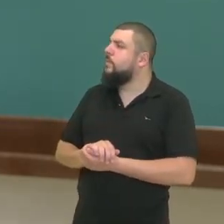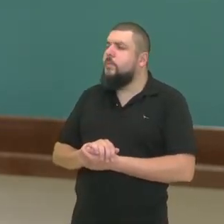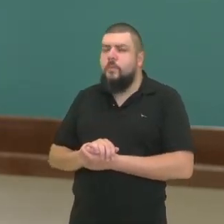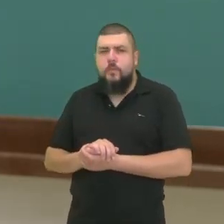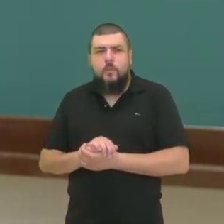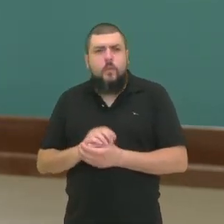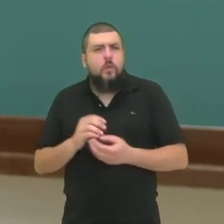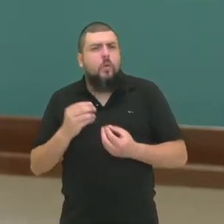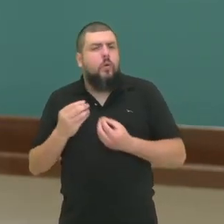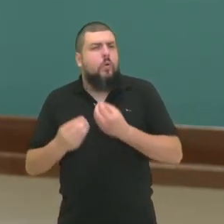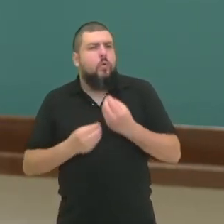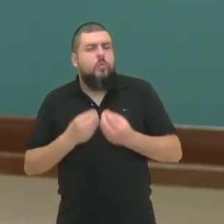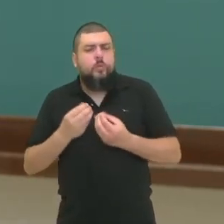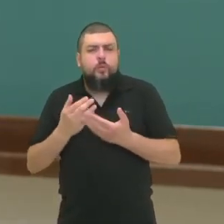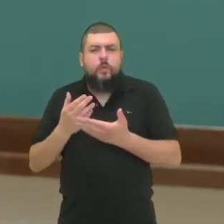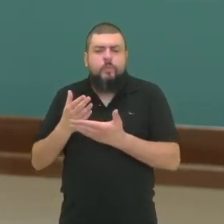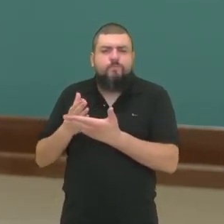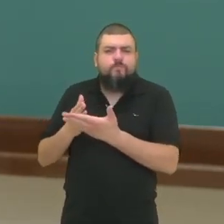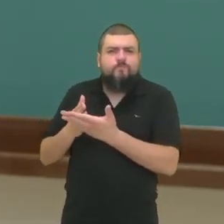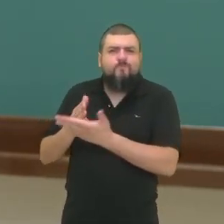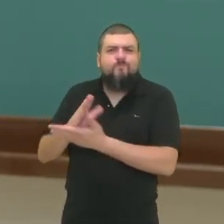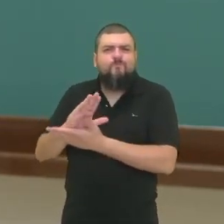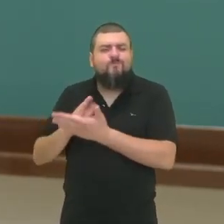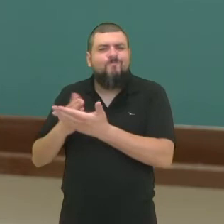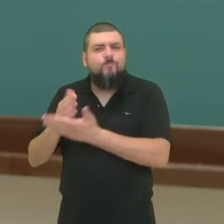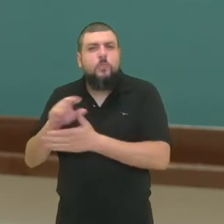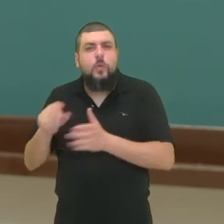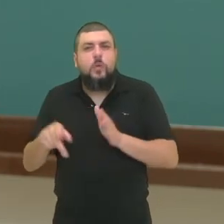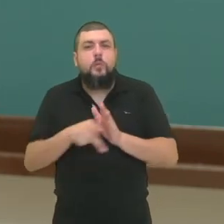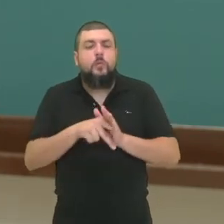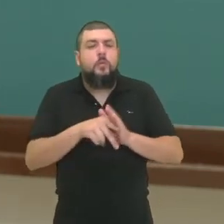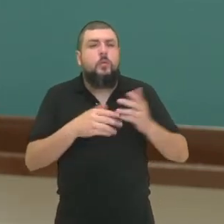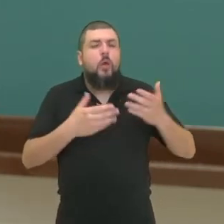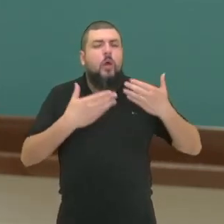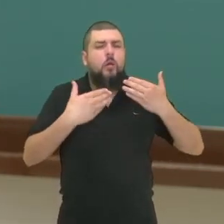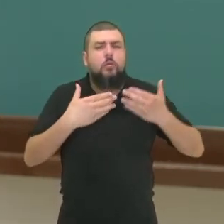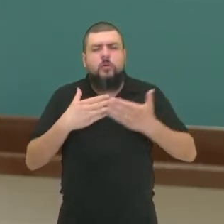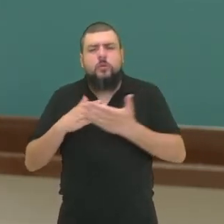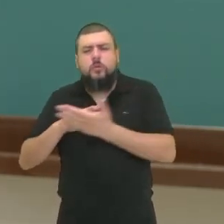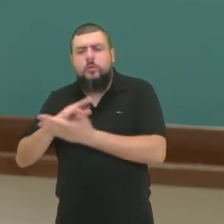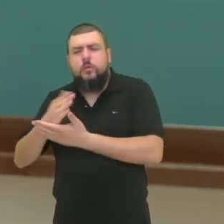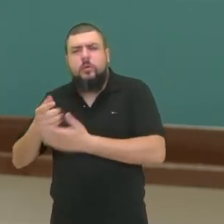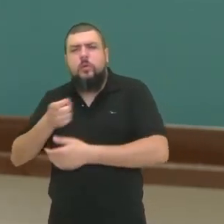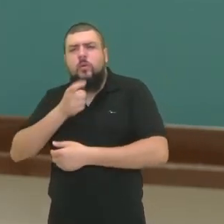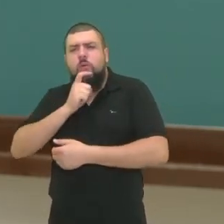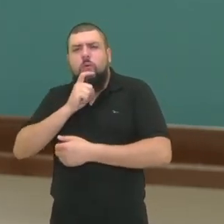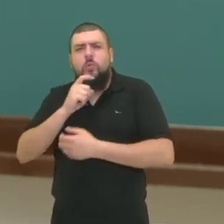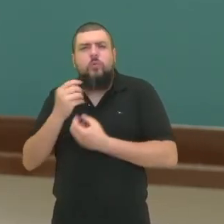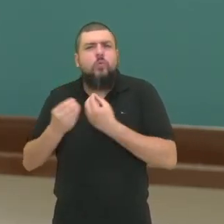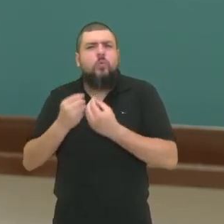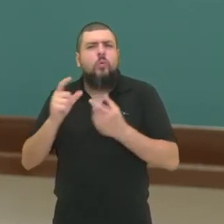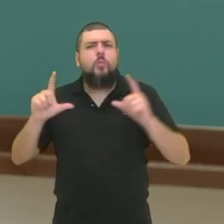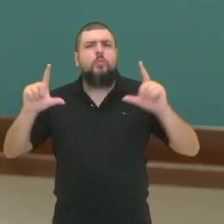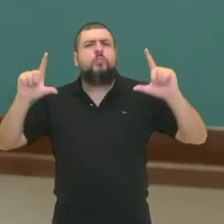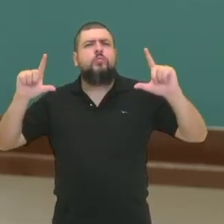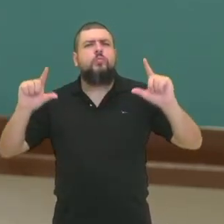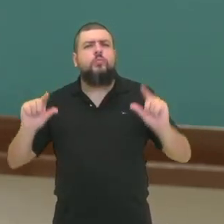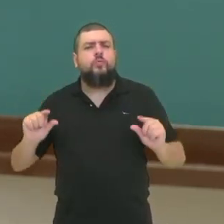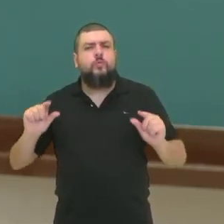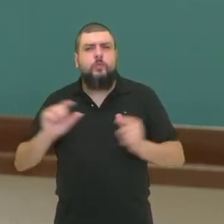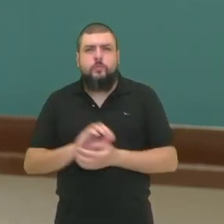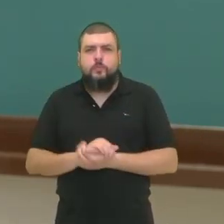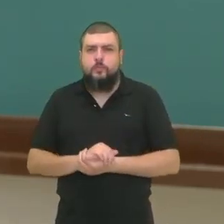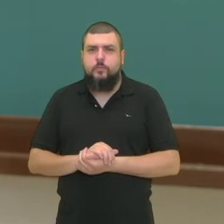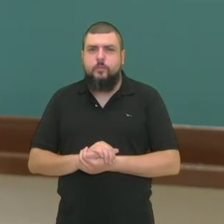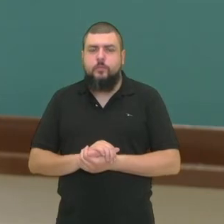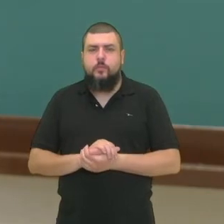desagradáveis que acontecem tanto no verão quanto no inverno intensos. Então, grupos duplas